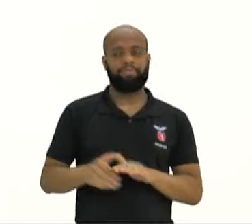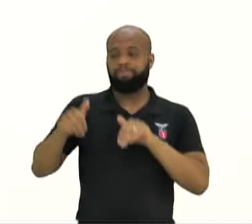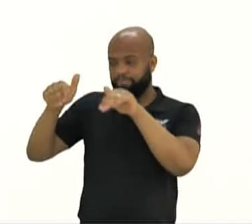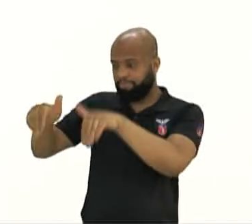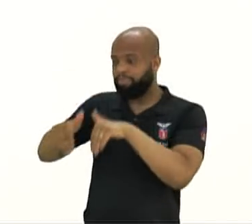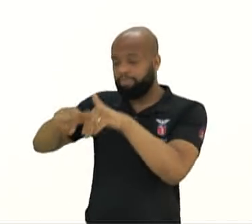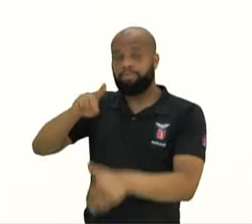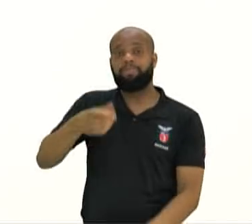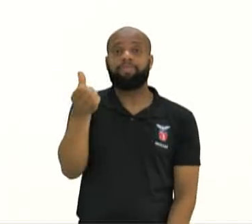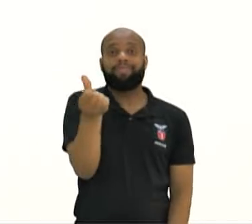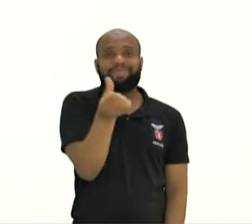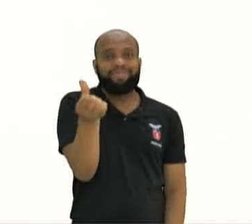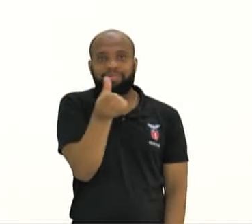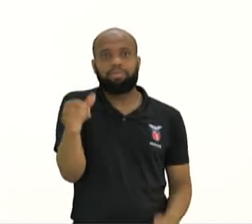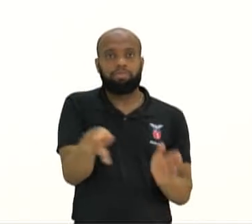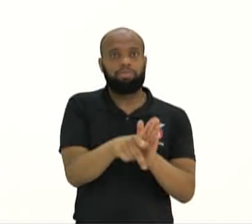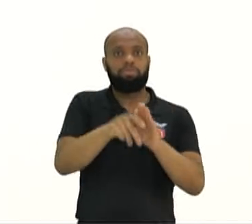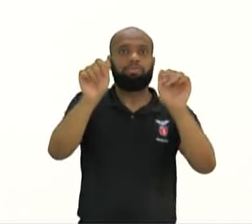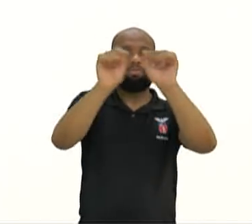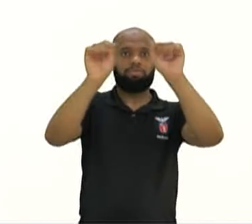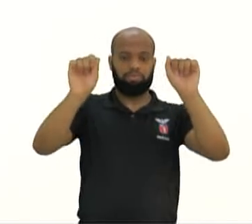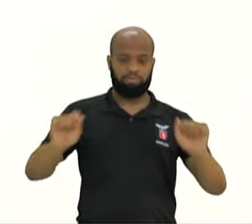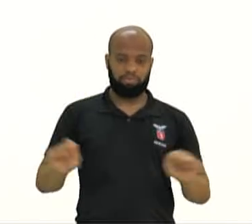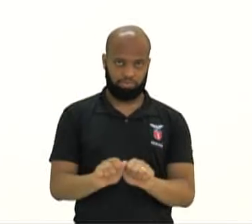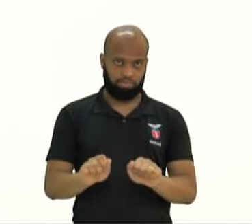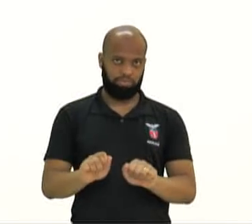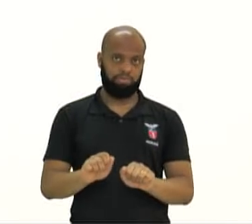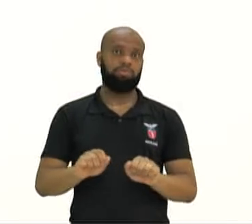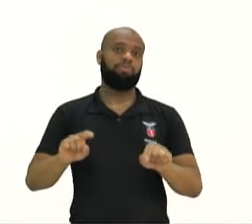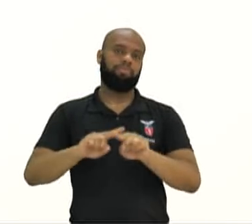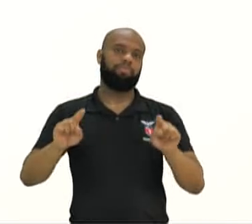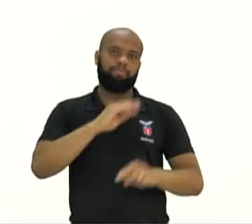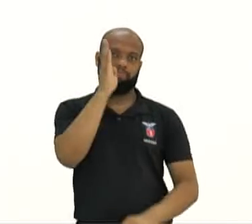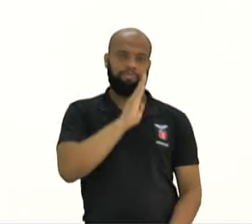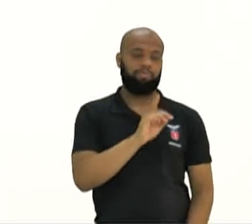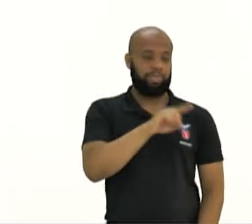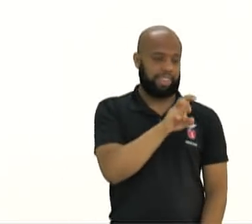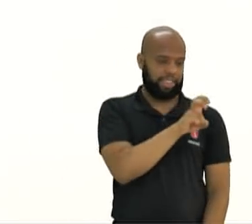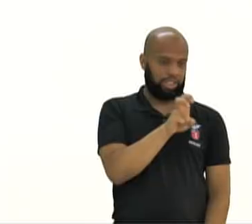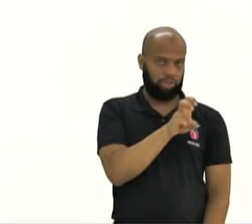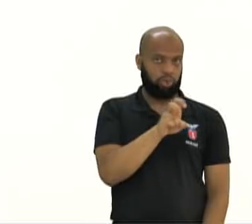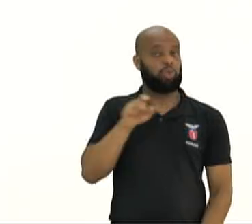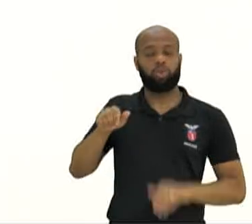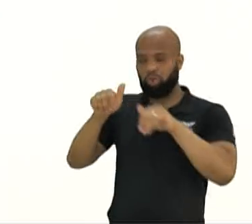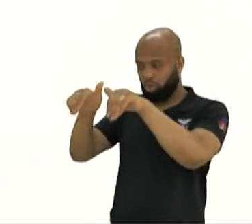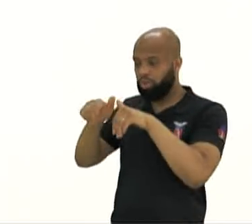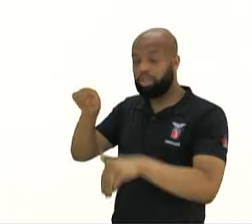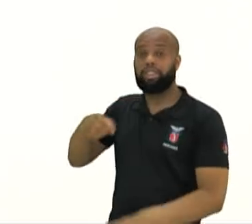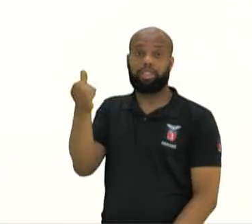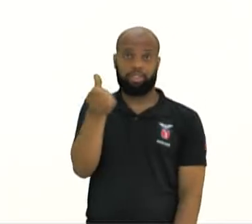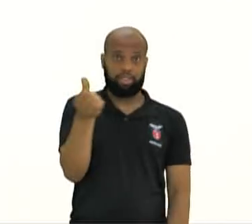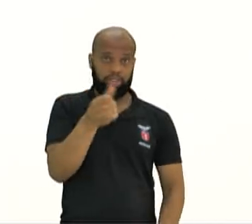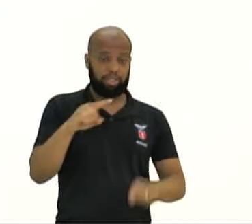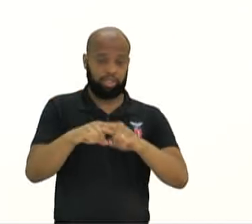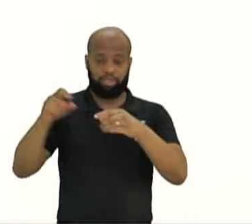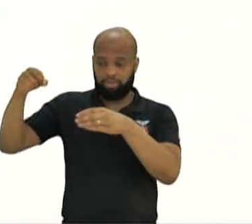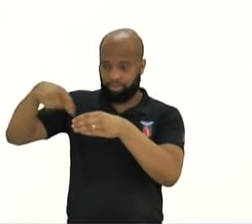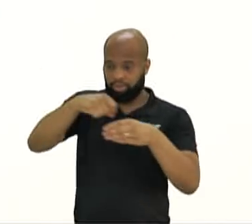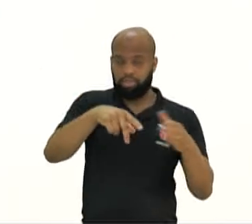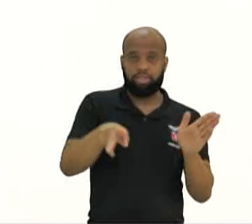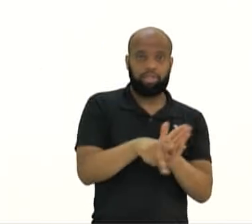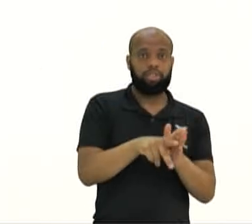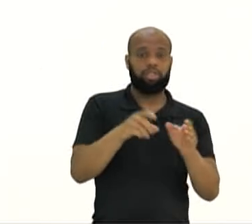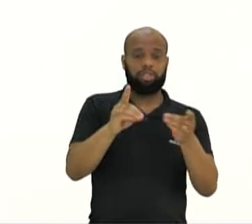6º maior país do mundo em área total, vem logo após o Brasil, né, que é o 5º maior. Mas a área agricultável, devido à presença do